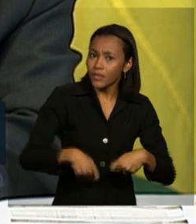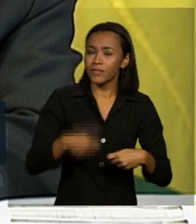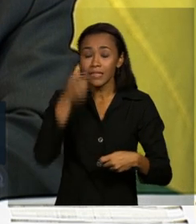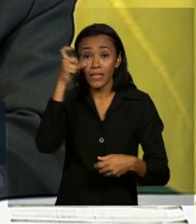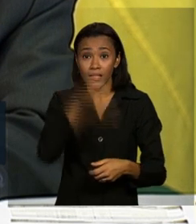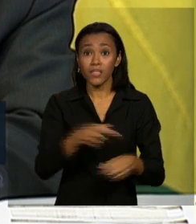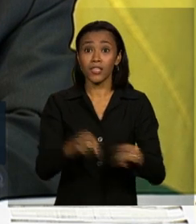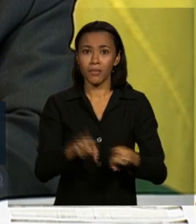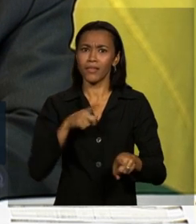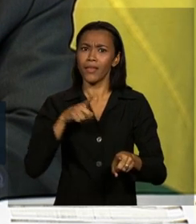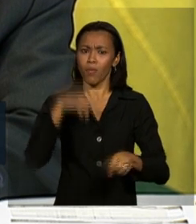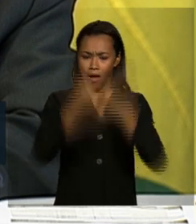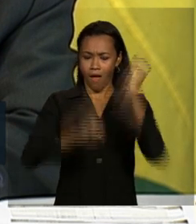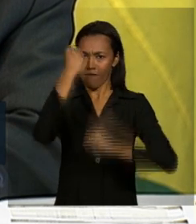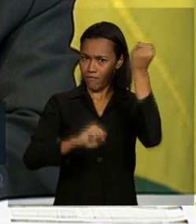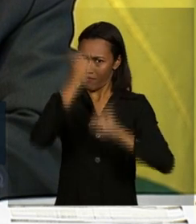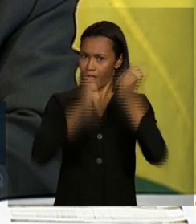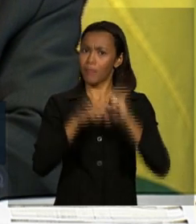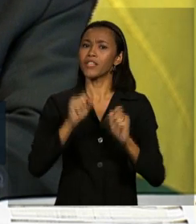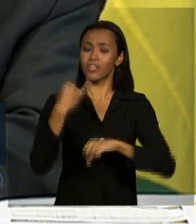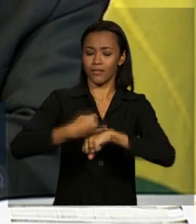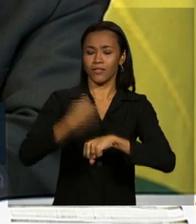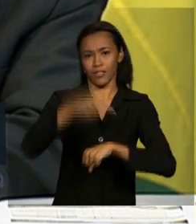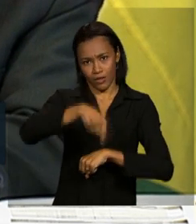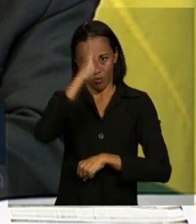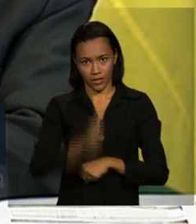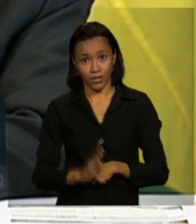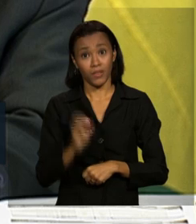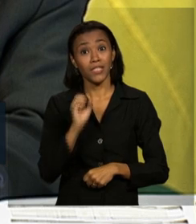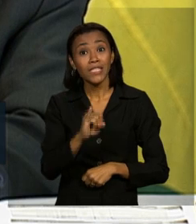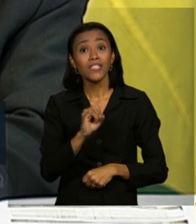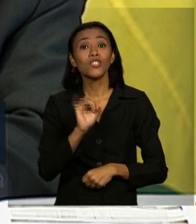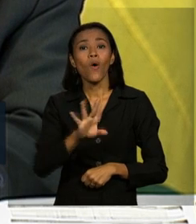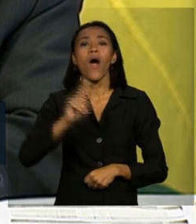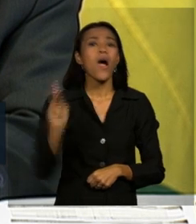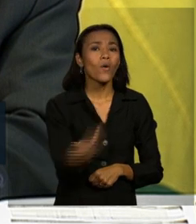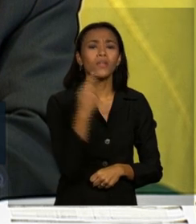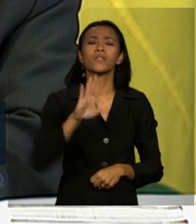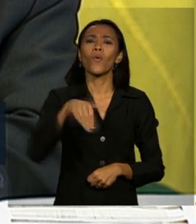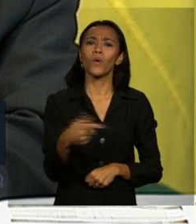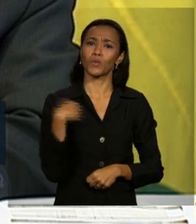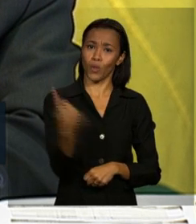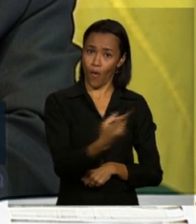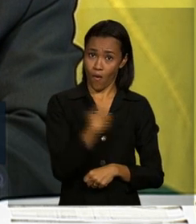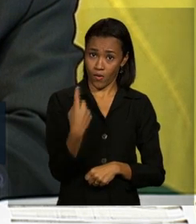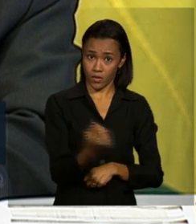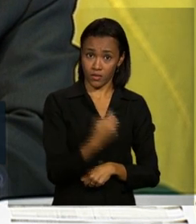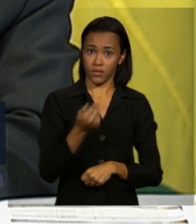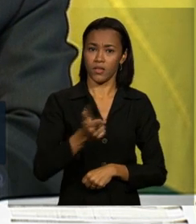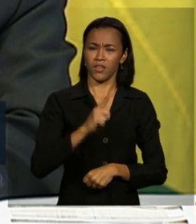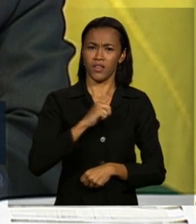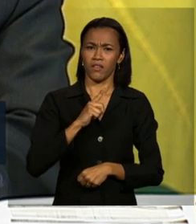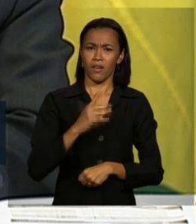interessante ter uma fábrica de trilhos aqui isso só ocorrerá quando nós tivermos e estamos próximo